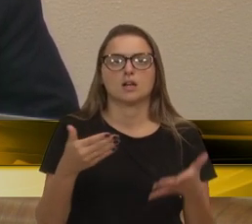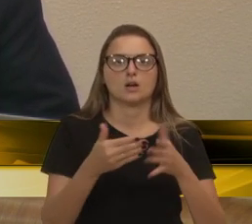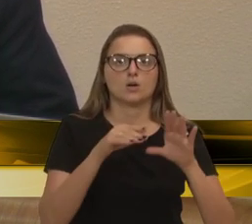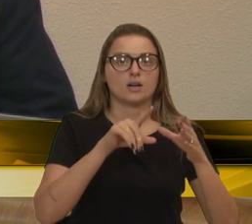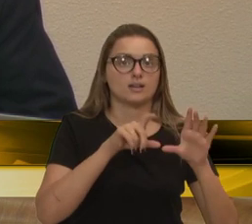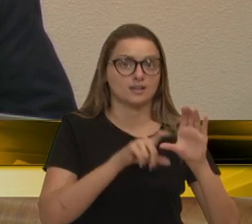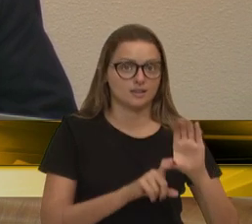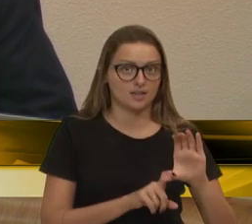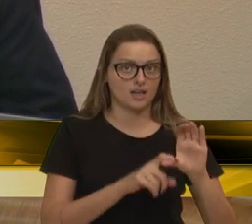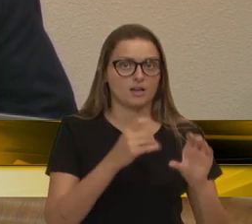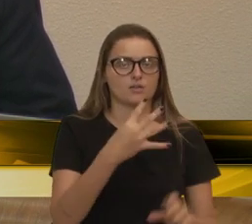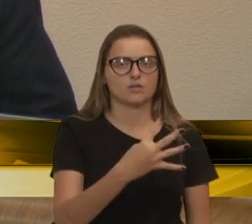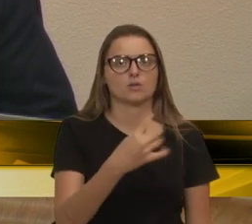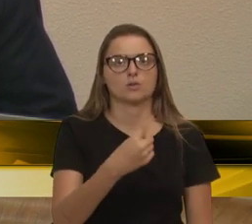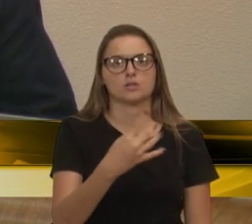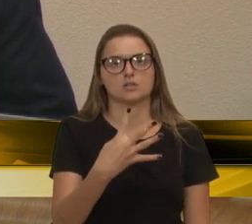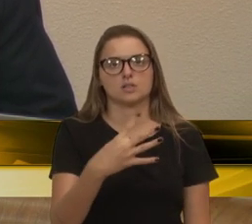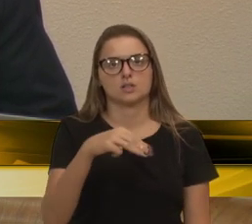R$